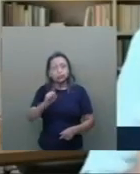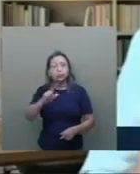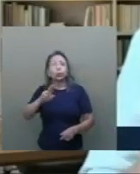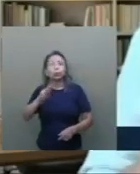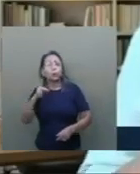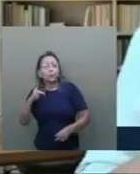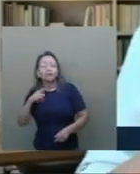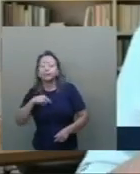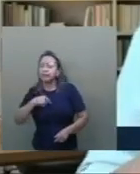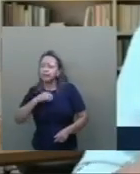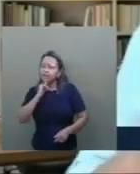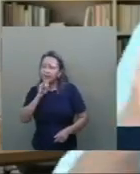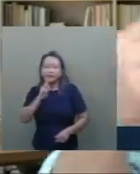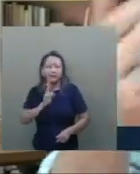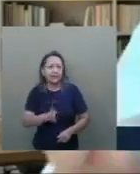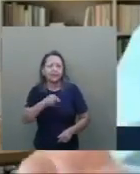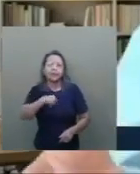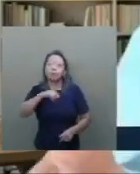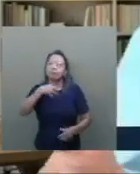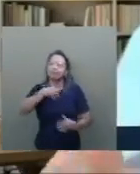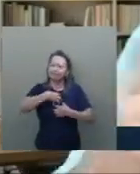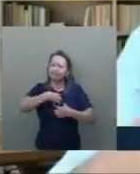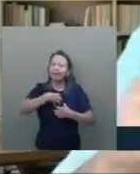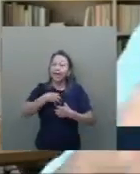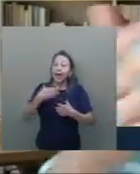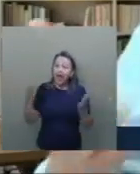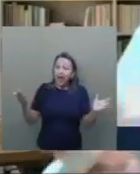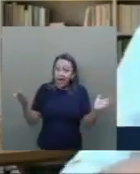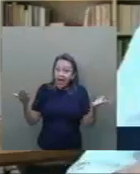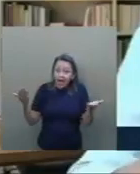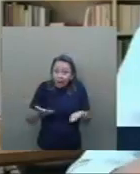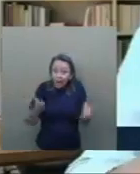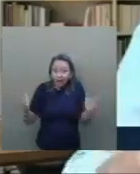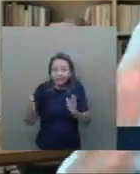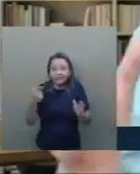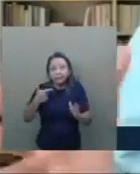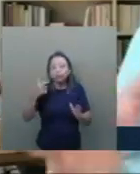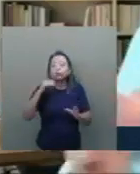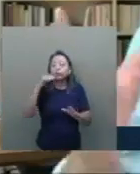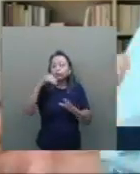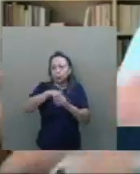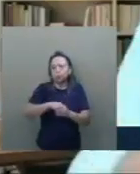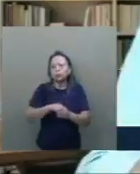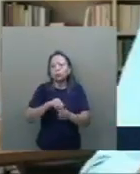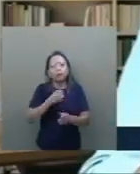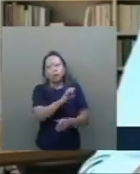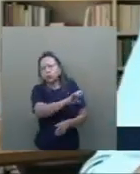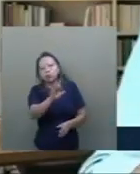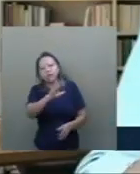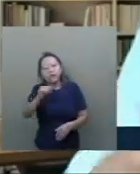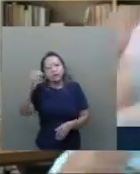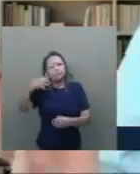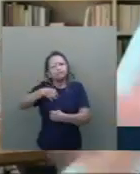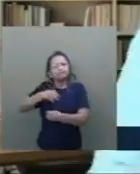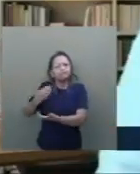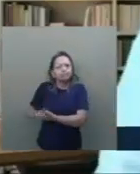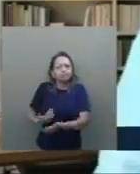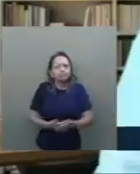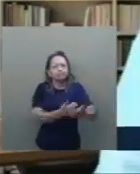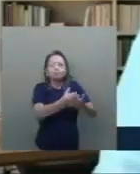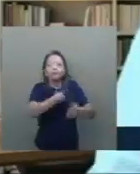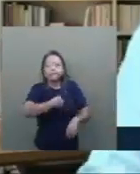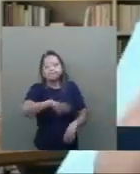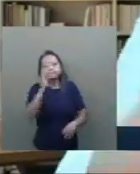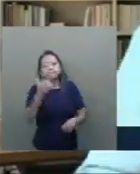acreditei que no segundo turno, cada um ia escolher aquele que entendesse estava mais próximo das suas